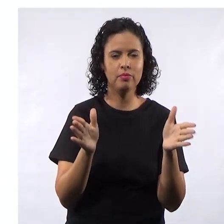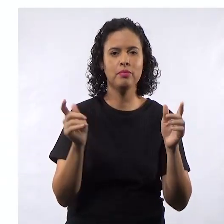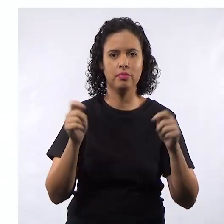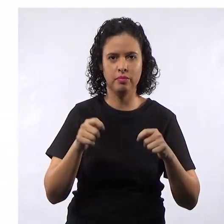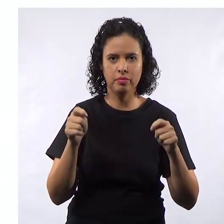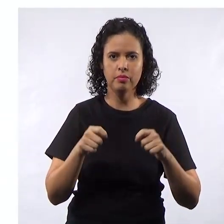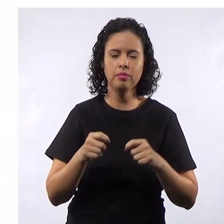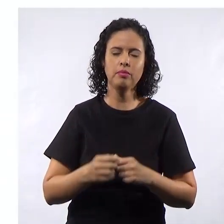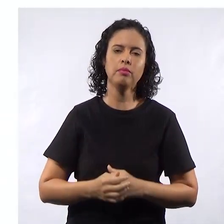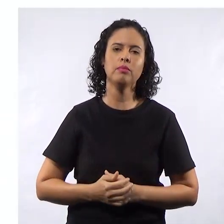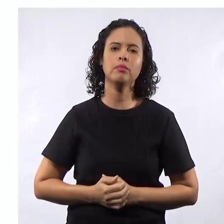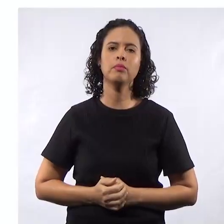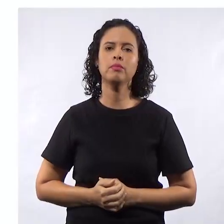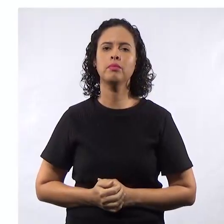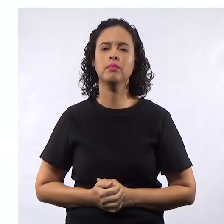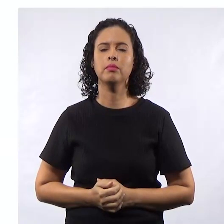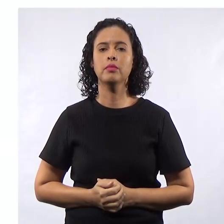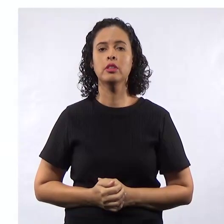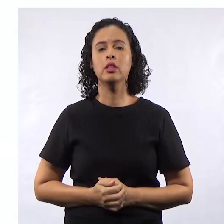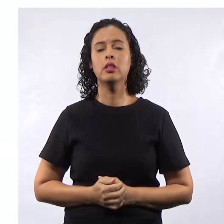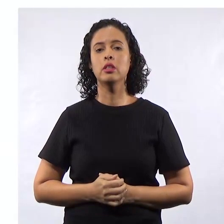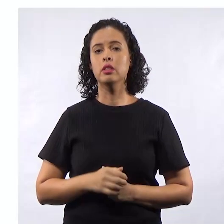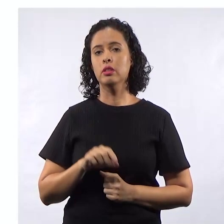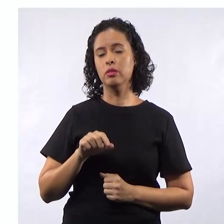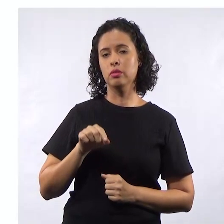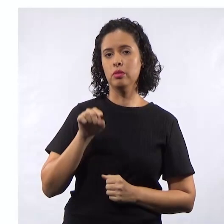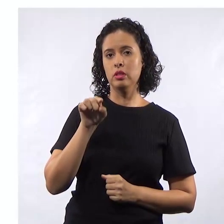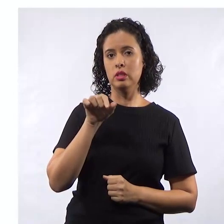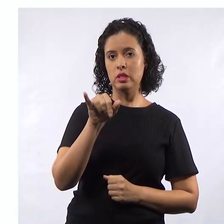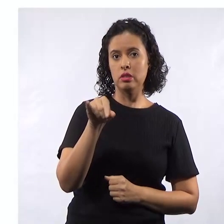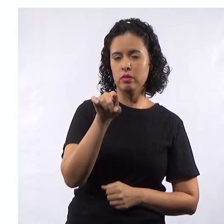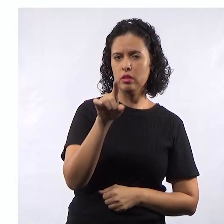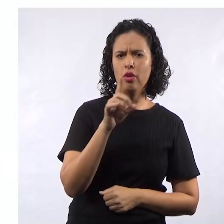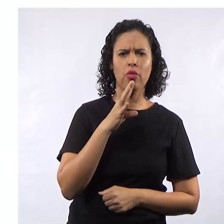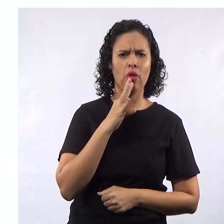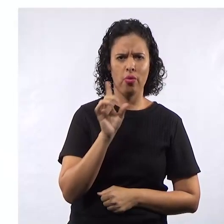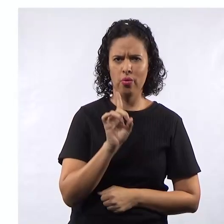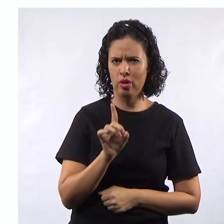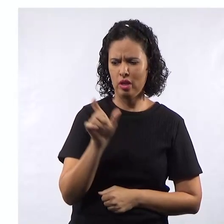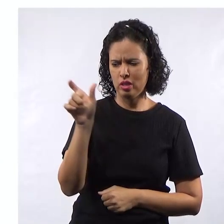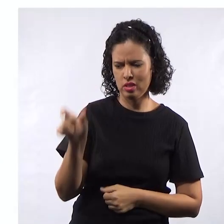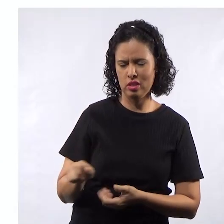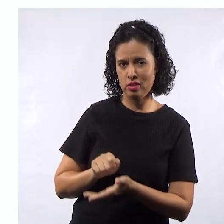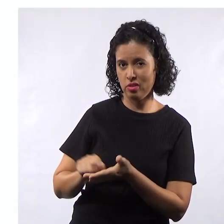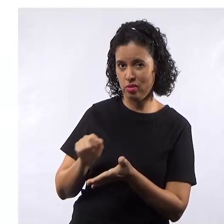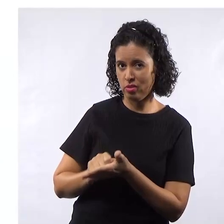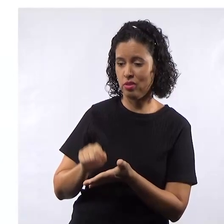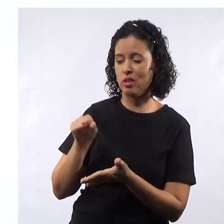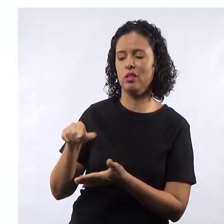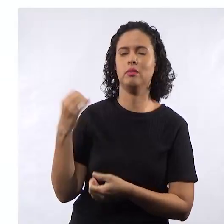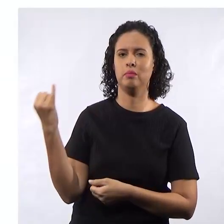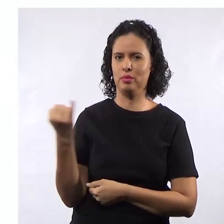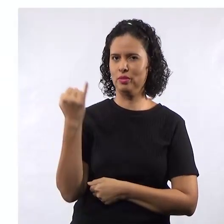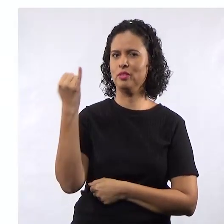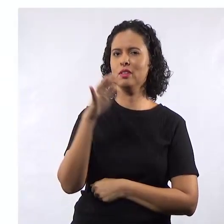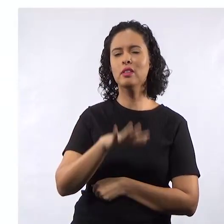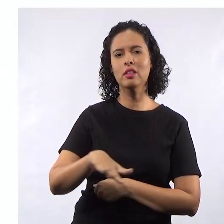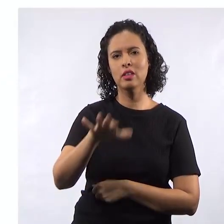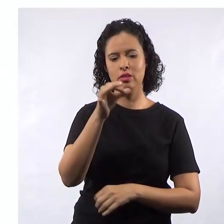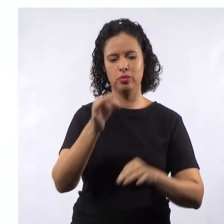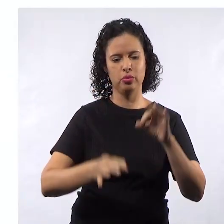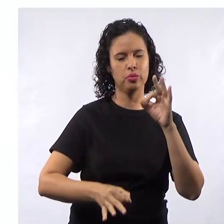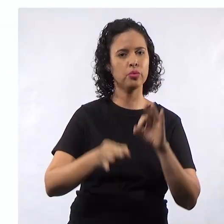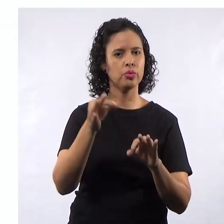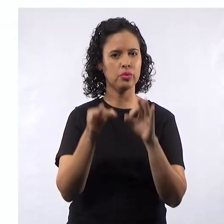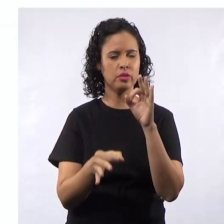acesso, tá certo? Então aí, para quem nunca ouviu falar em Miguel Reale, ele se destaca muito aí dentro do ramo jurídico,